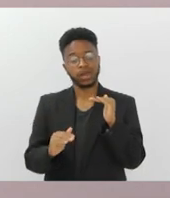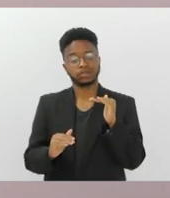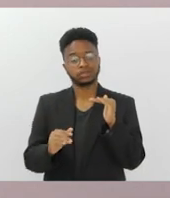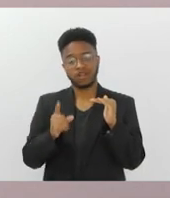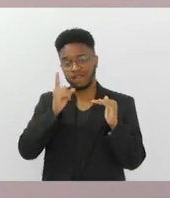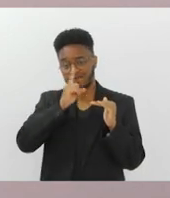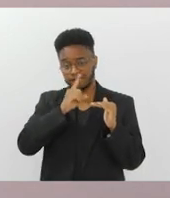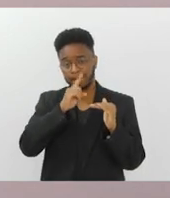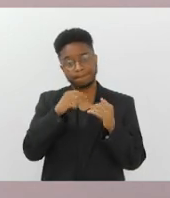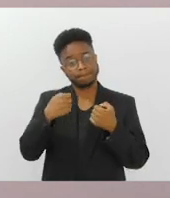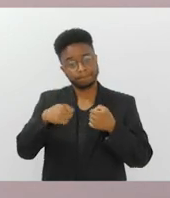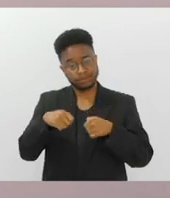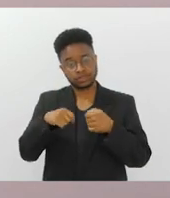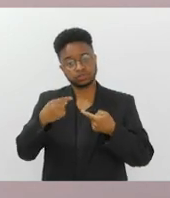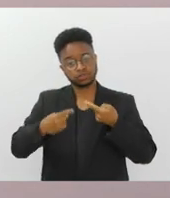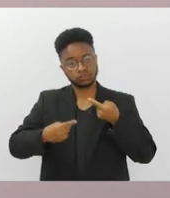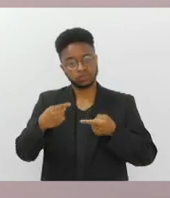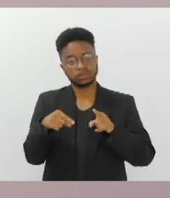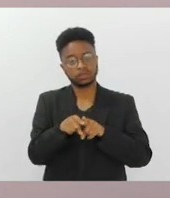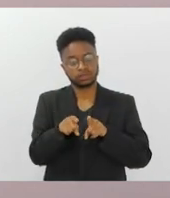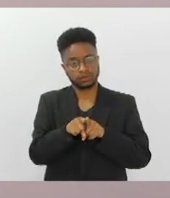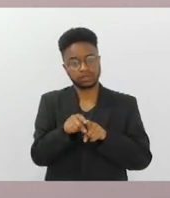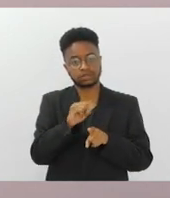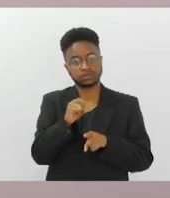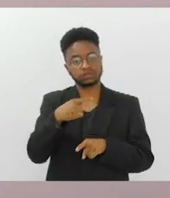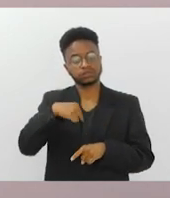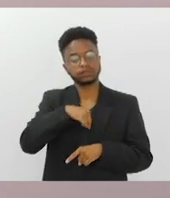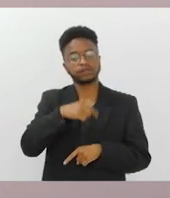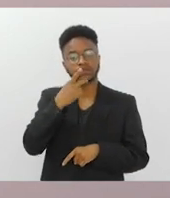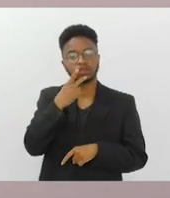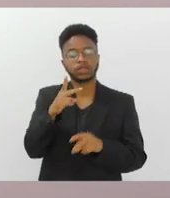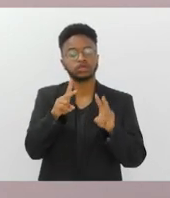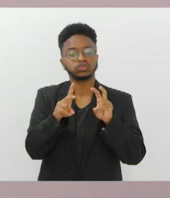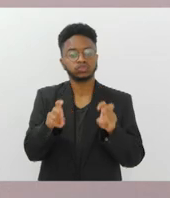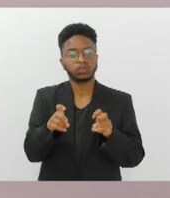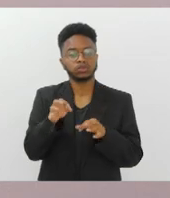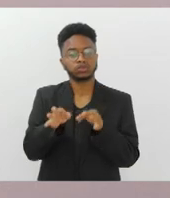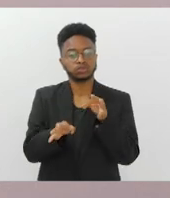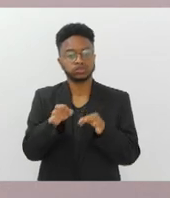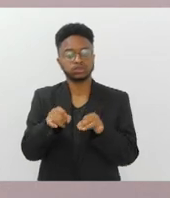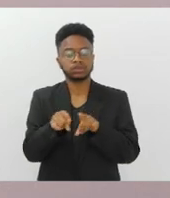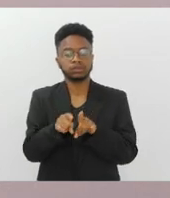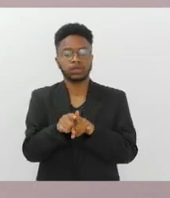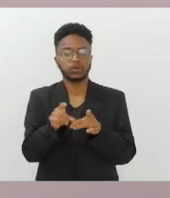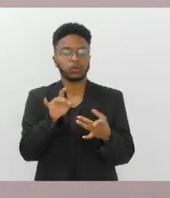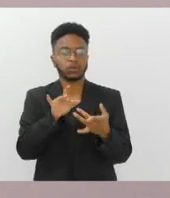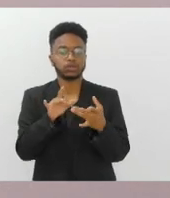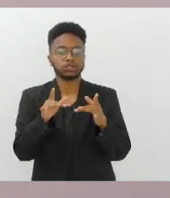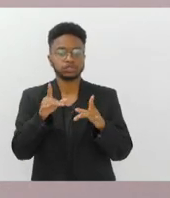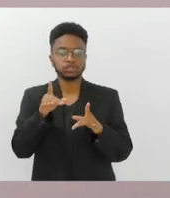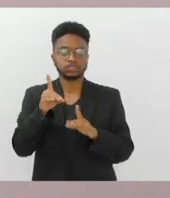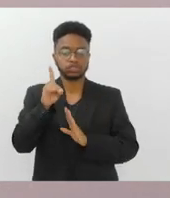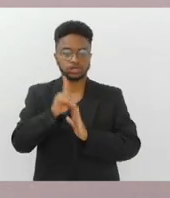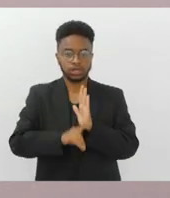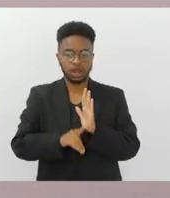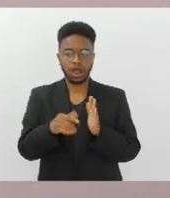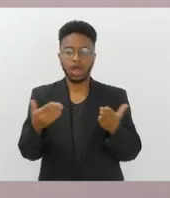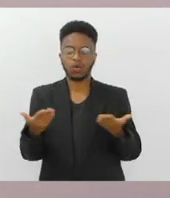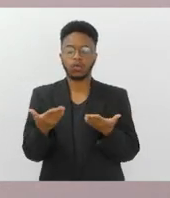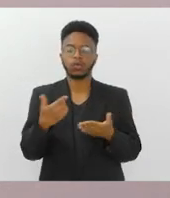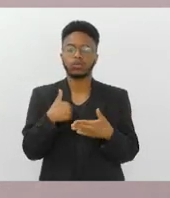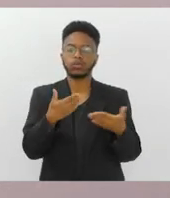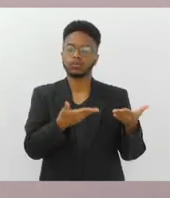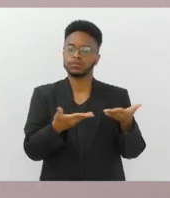ser levantadas também quando a gente fala de acesso à justiça e acesso aos direitos. Convido agora a